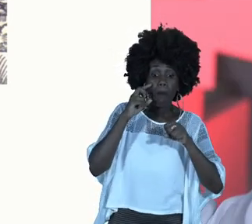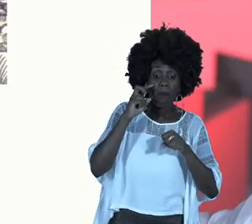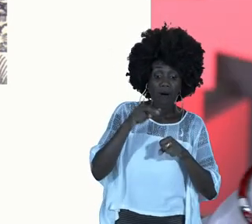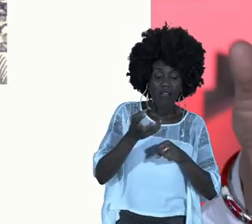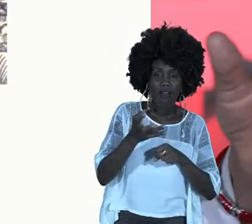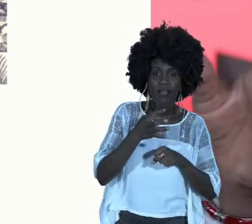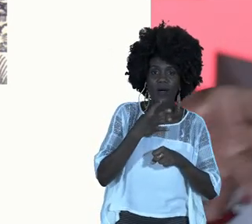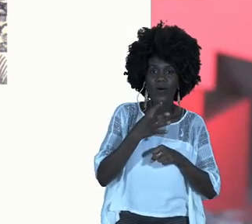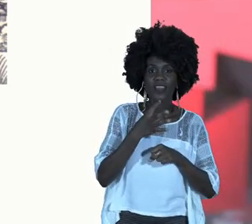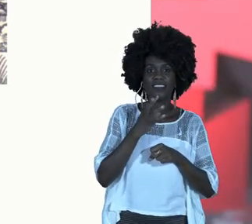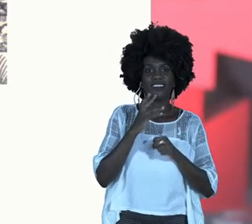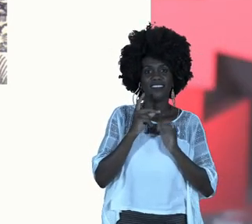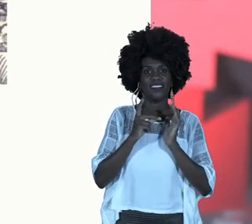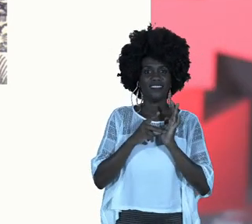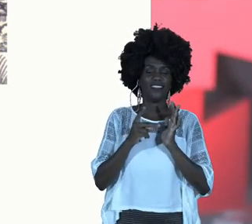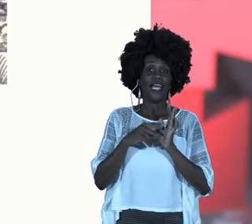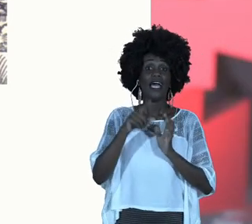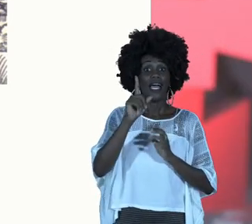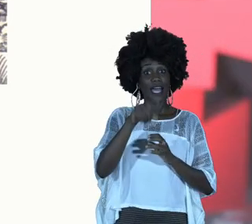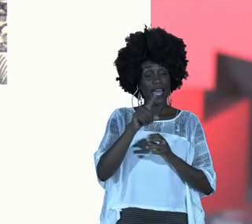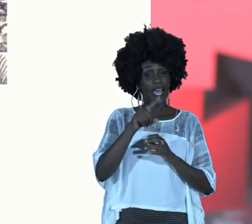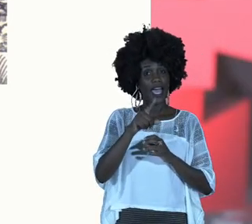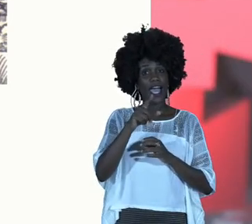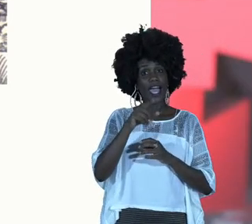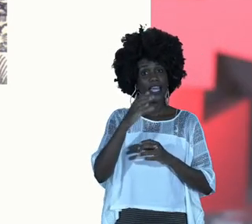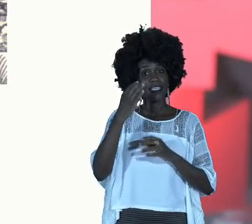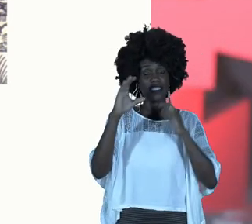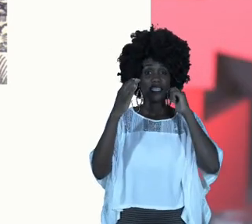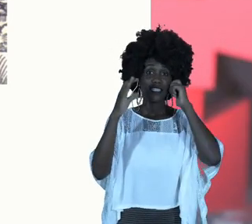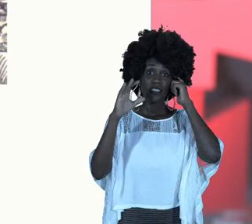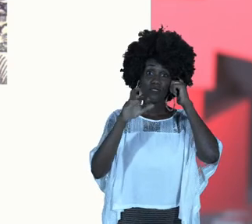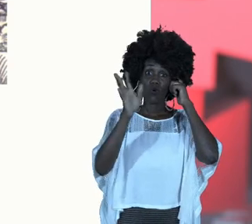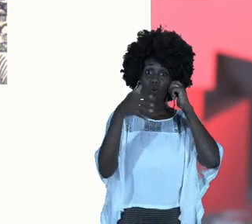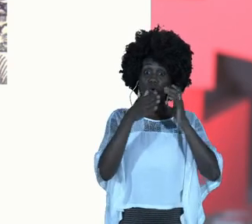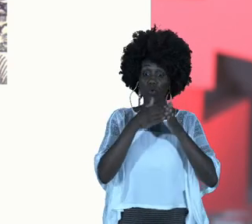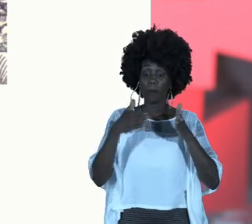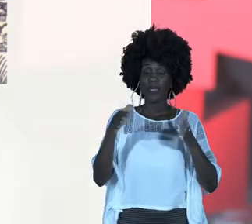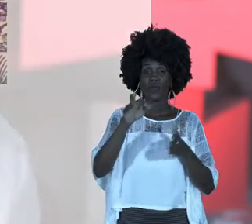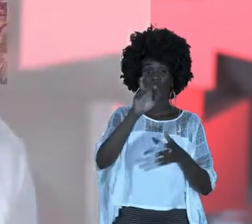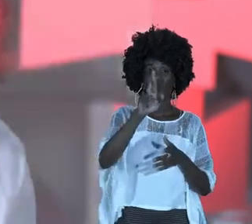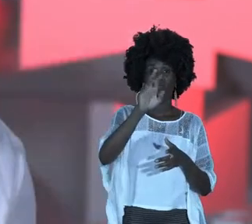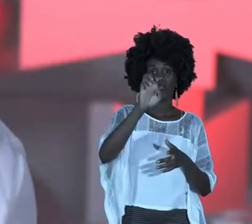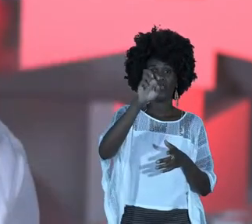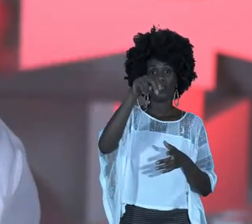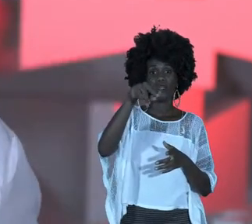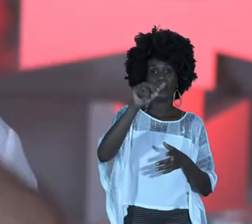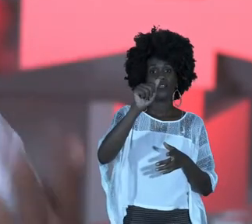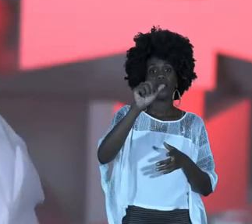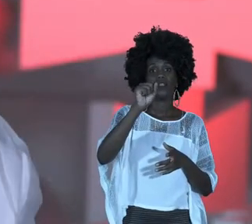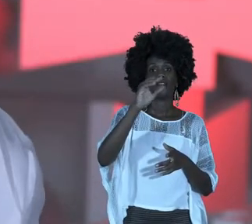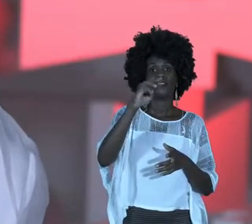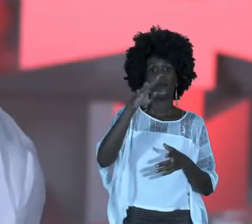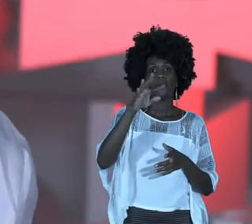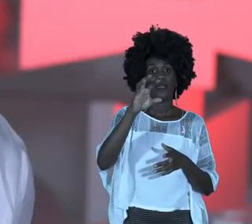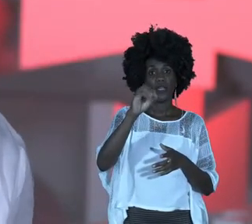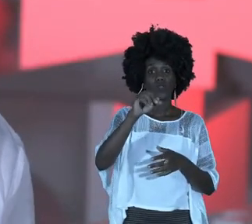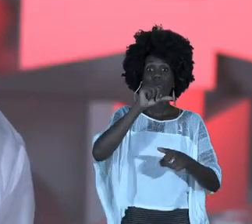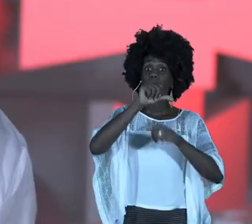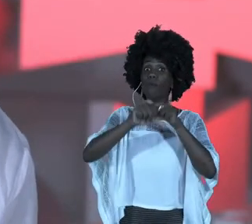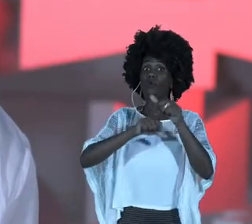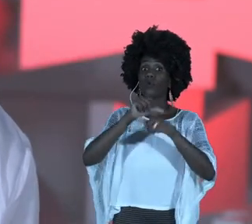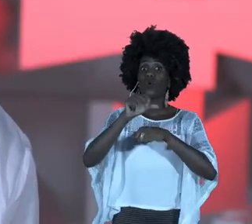quer conhecer. Então, é esse homem científico do Renascimento que vai começar a mudar as